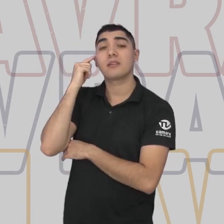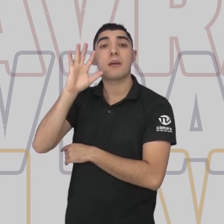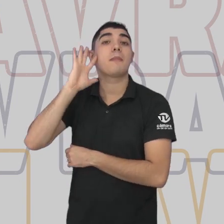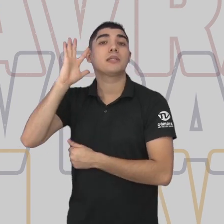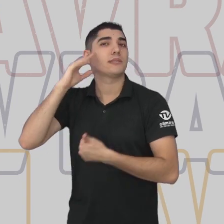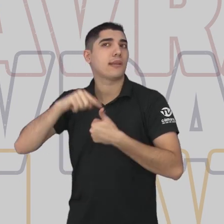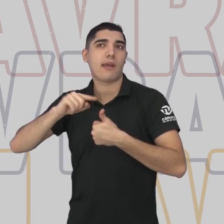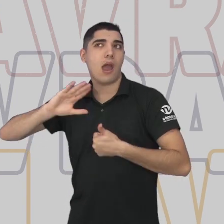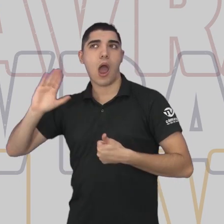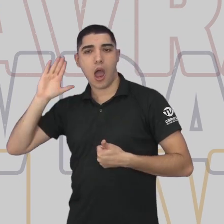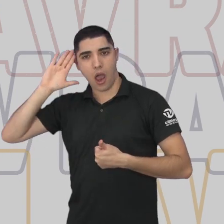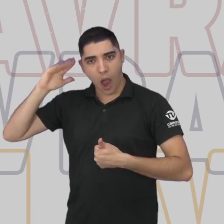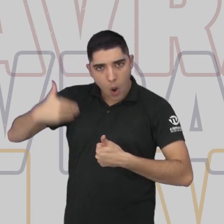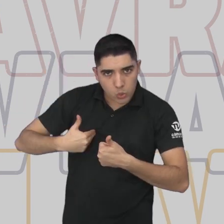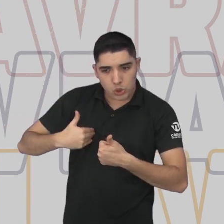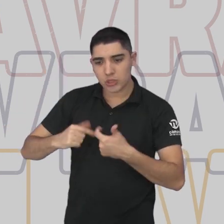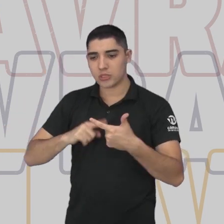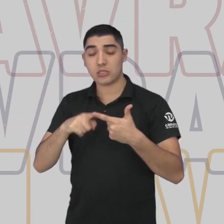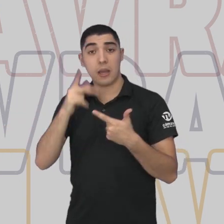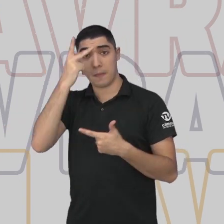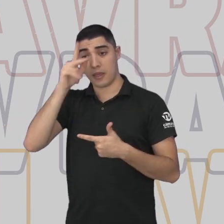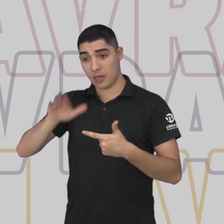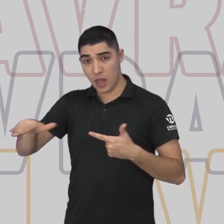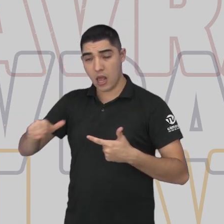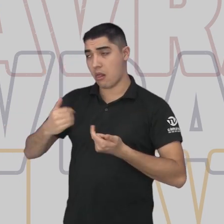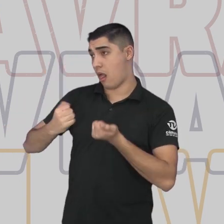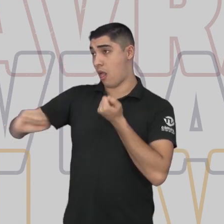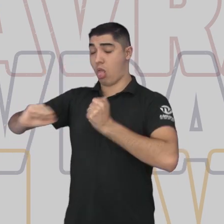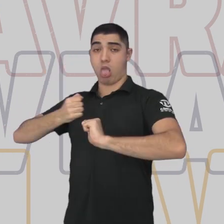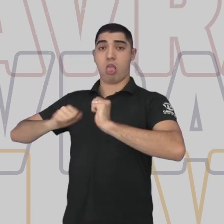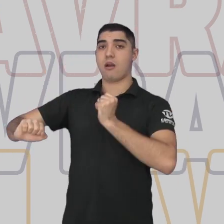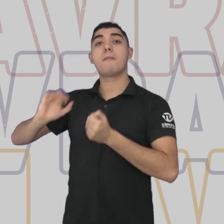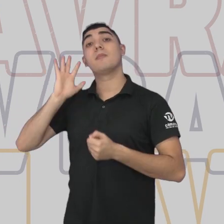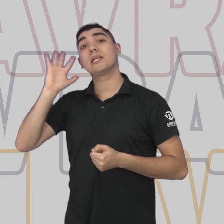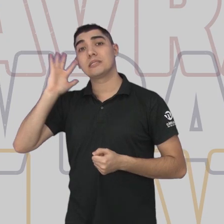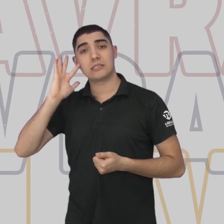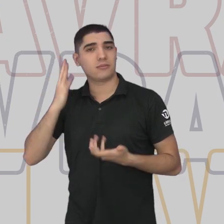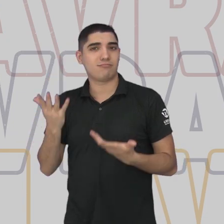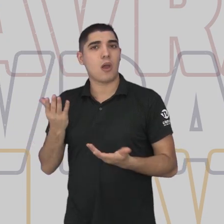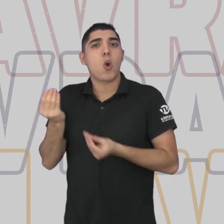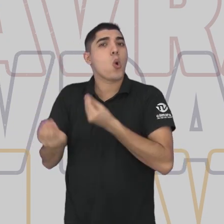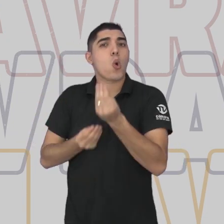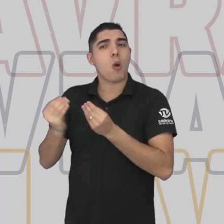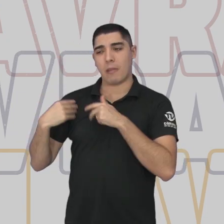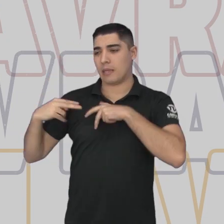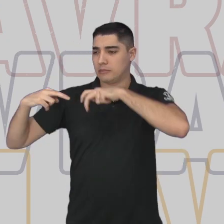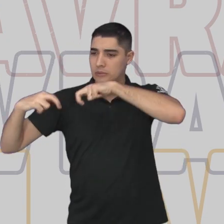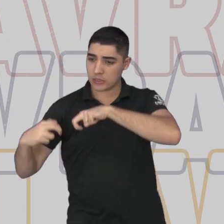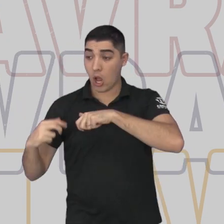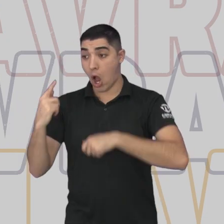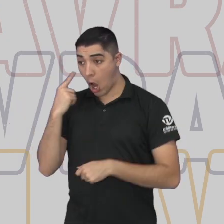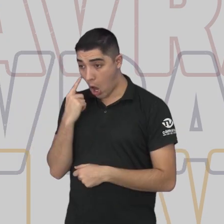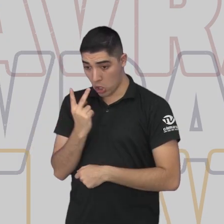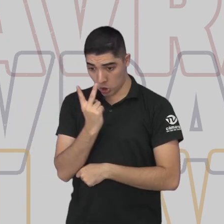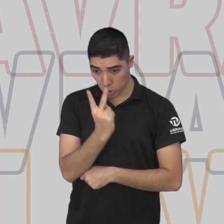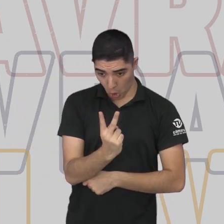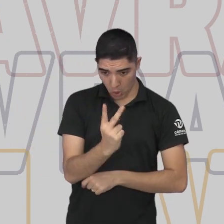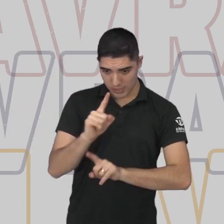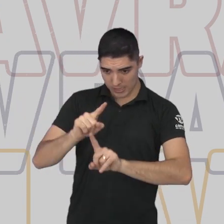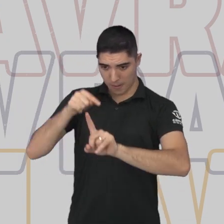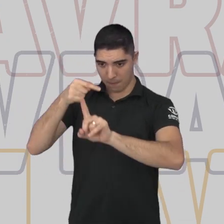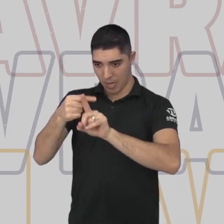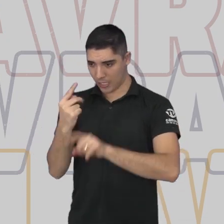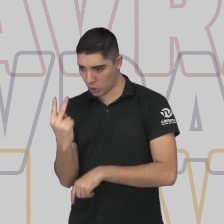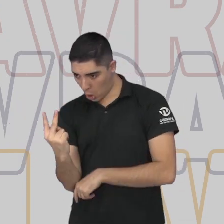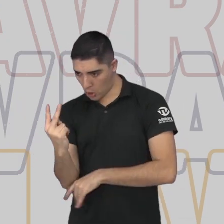quem é criança autista ou muito agitada. Então, não dá para você querer falar e sentar. 2 mais 2